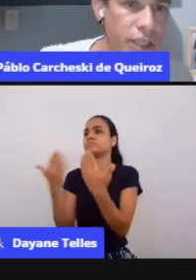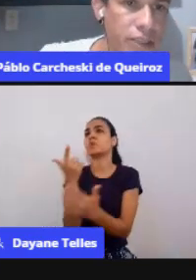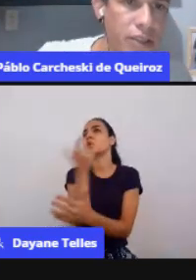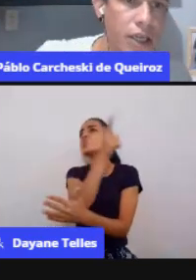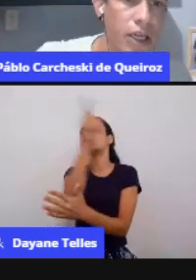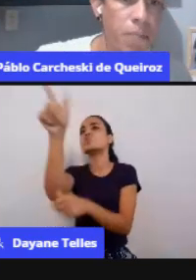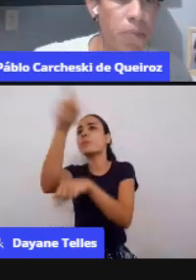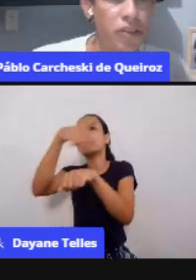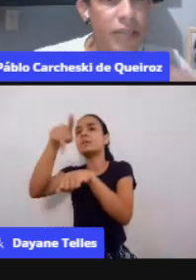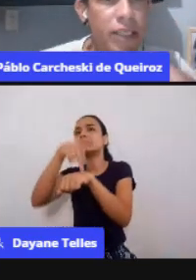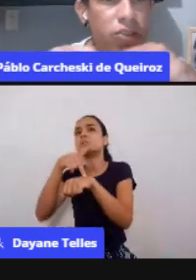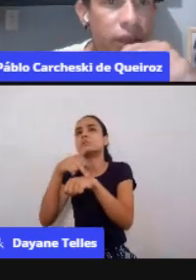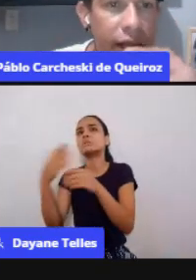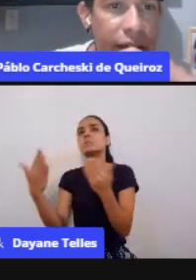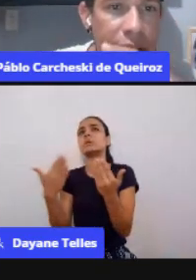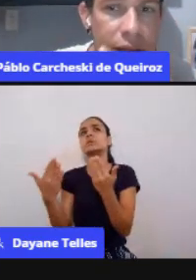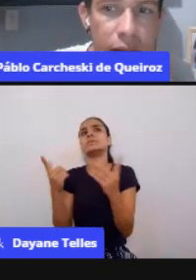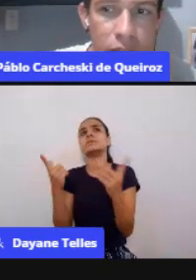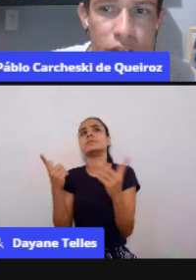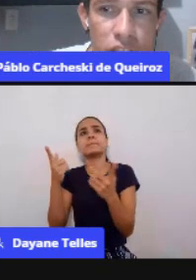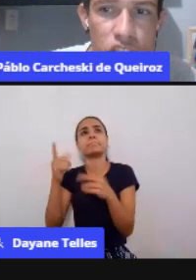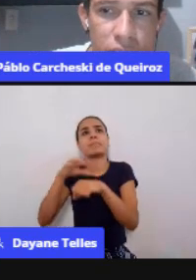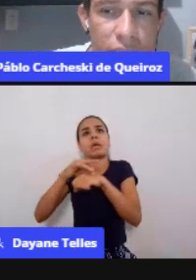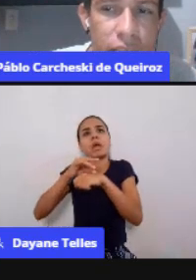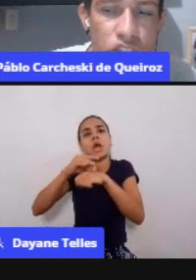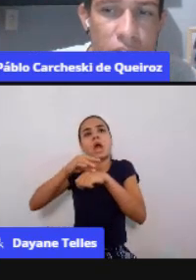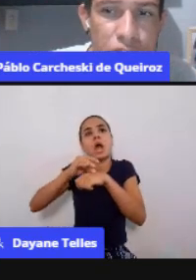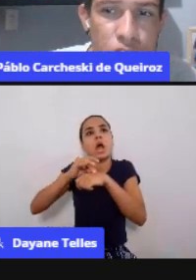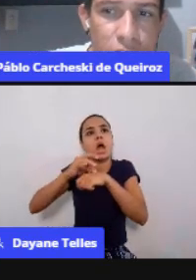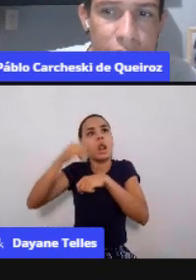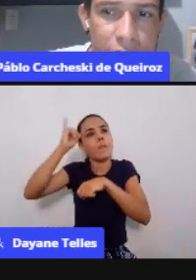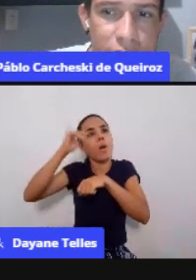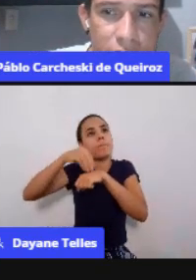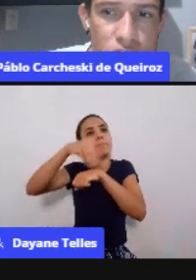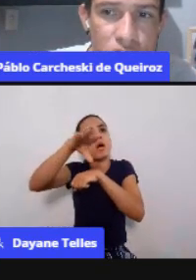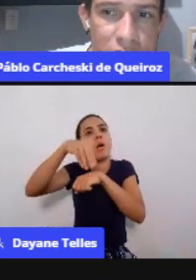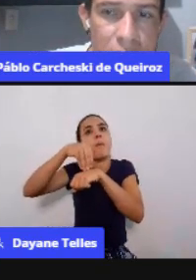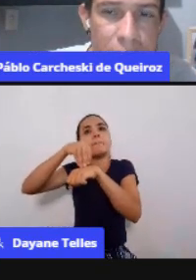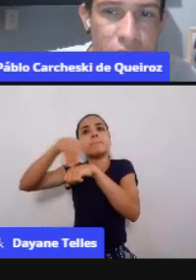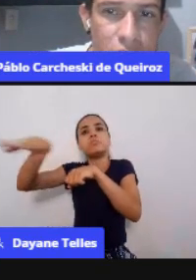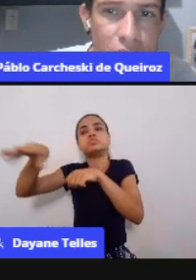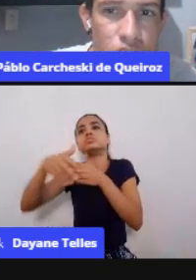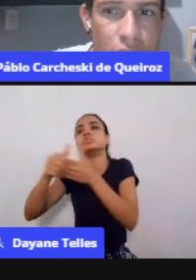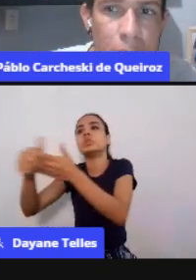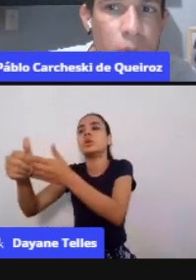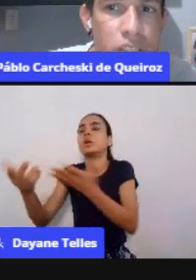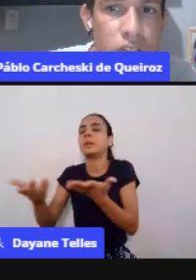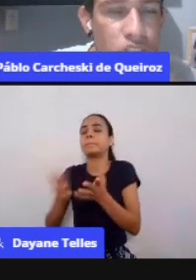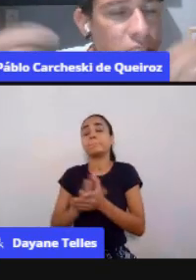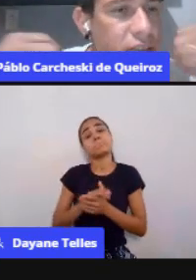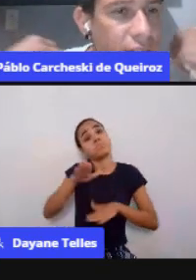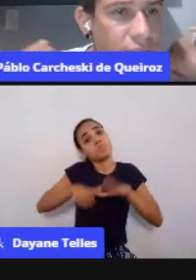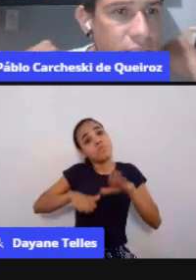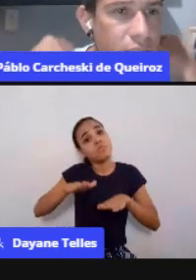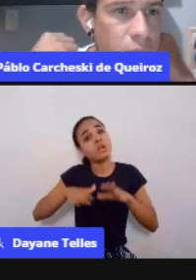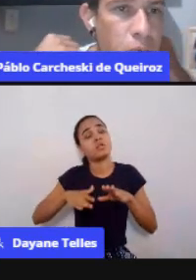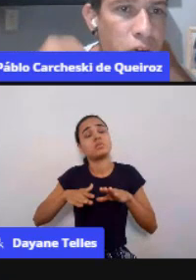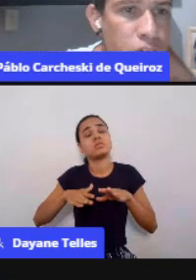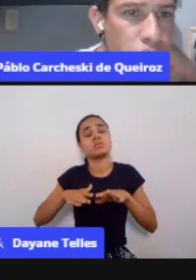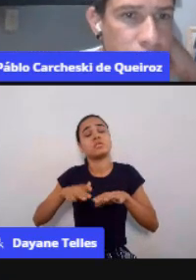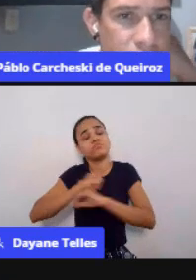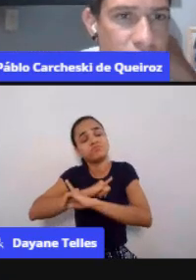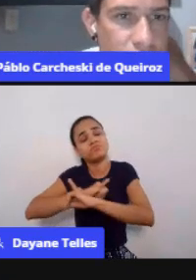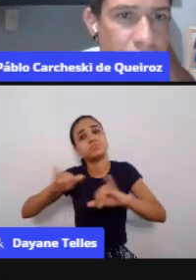para vocês, para mostrar isso, né, que talvez a gente até iria jogar fora essa notícia, essa imagem, só que ela pode ser utilizada